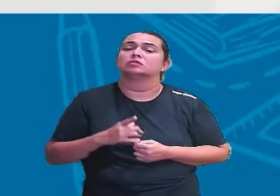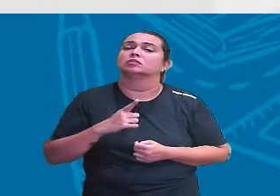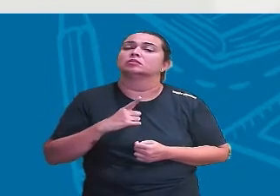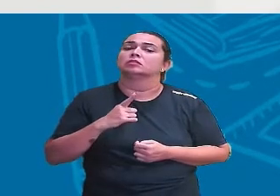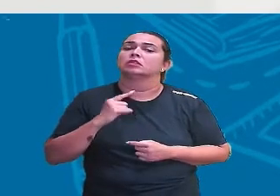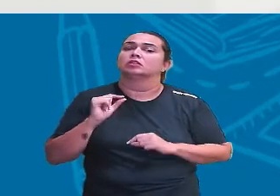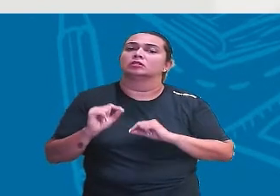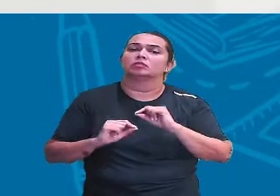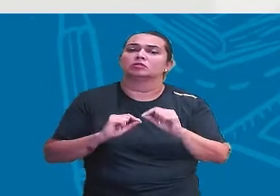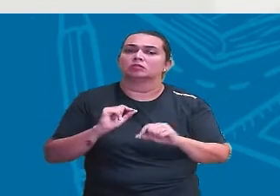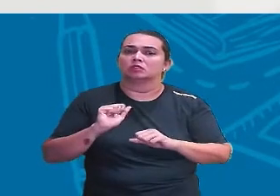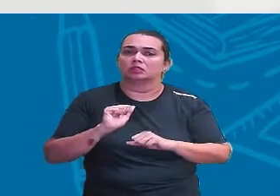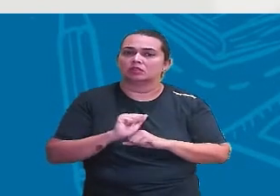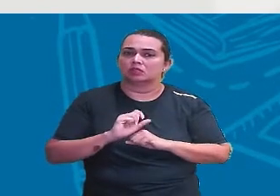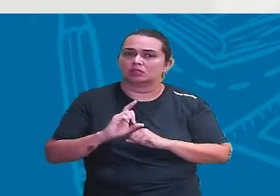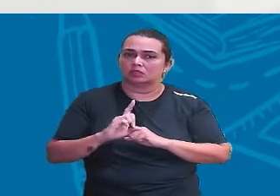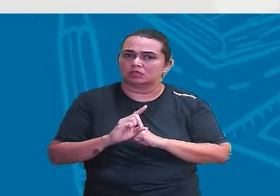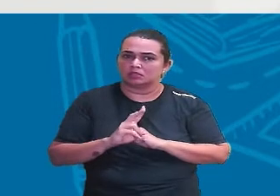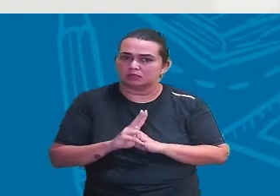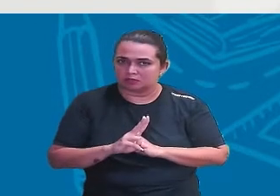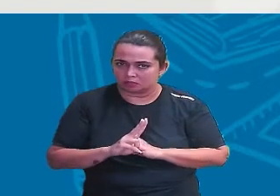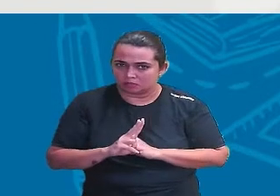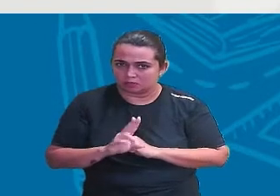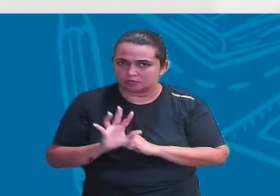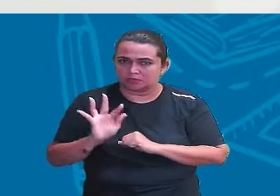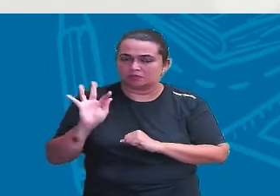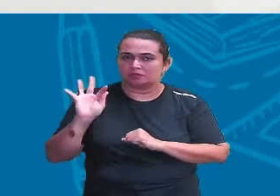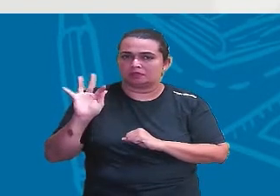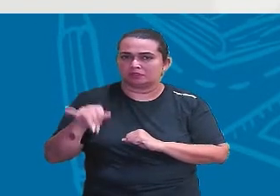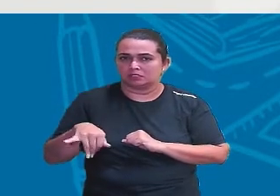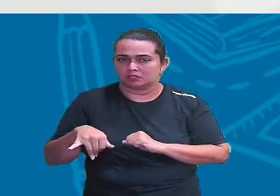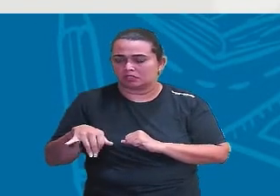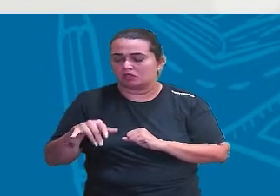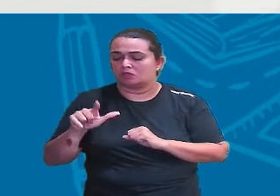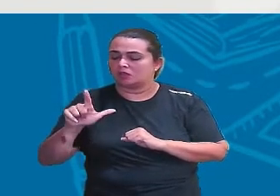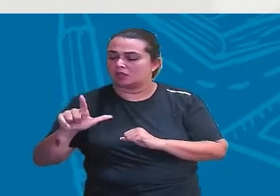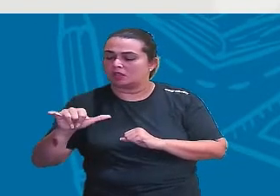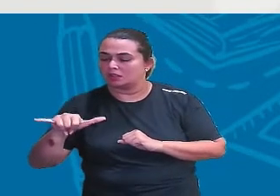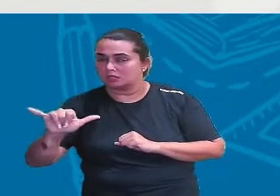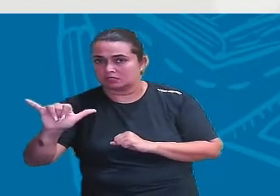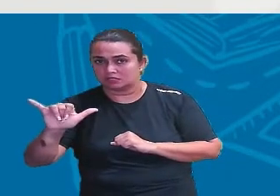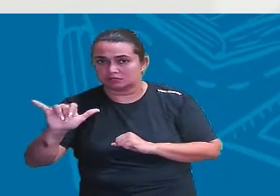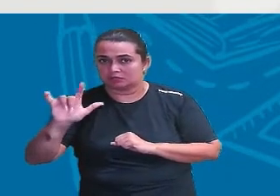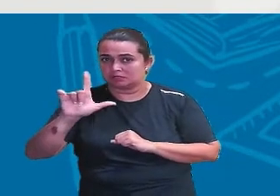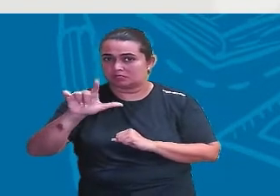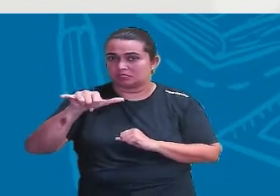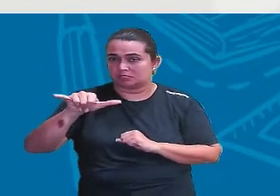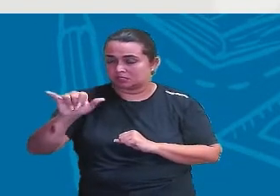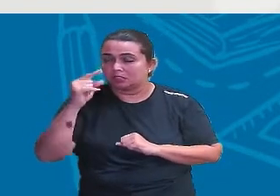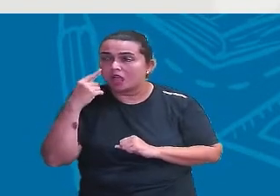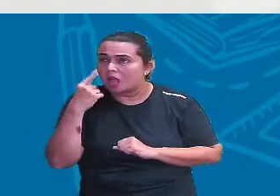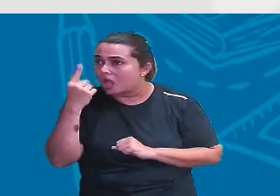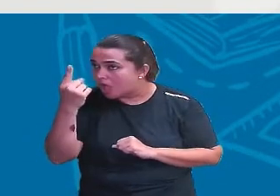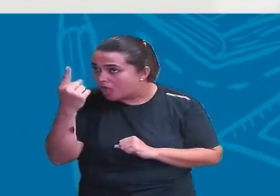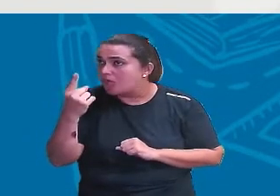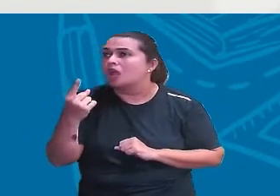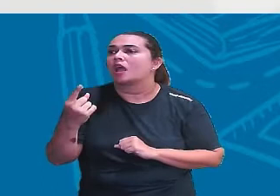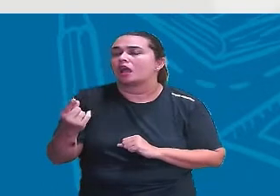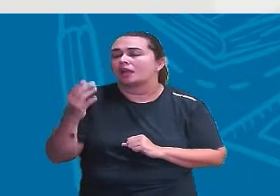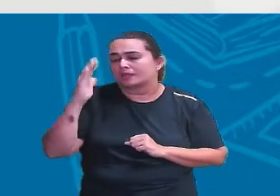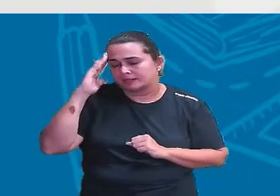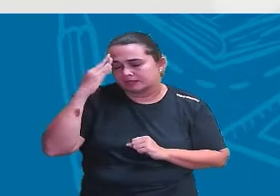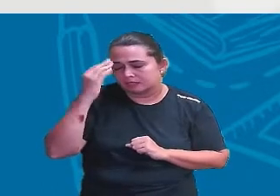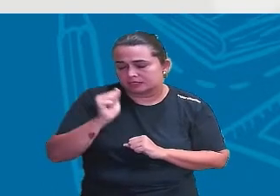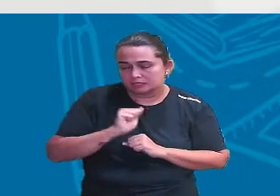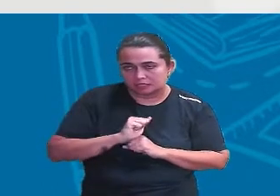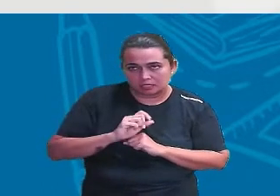maioria dos advérbios, eles terminam em ly. Então, isso aí dá uma ajuda e tanto para nós que estamos